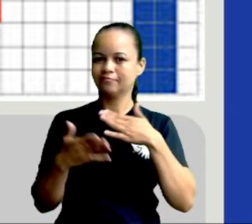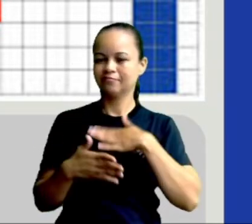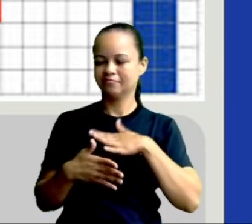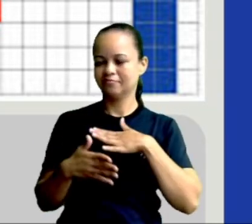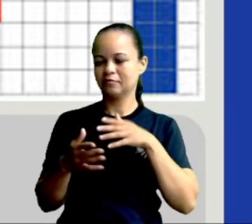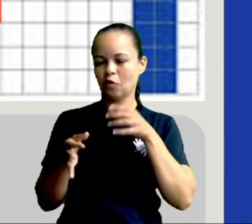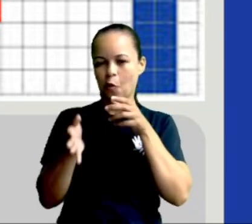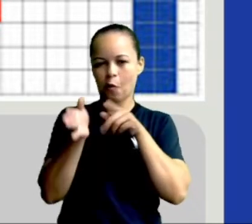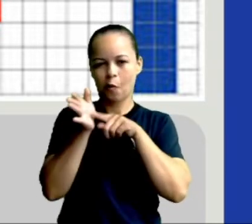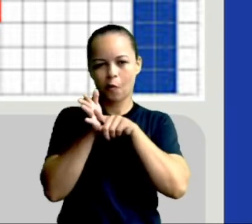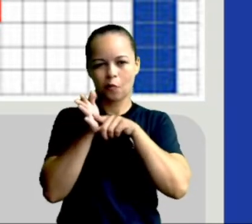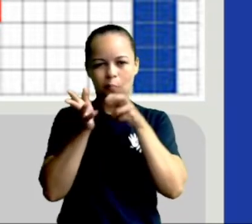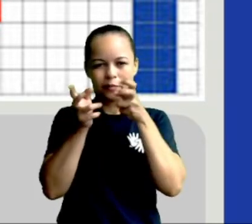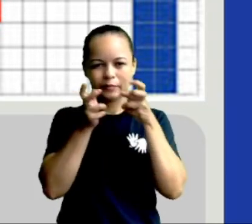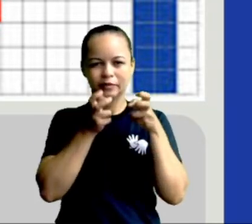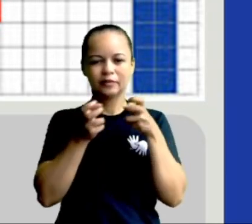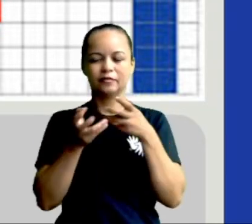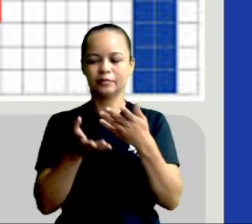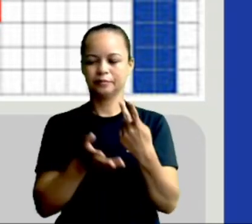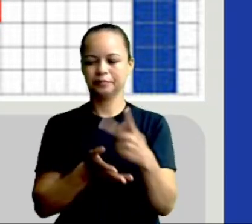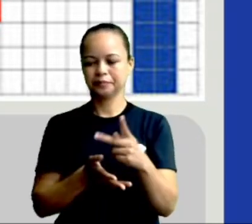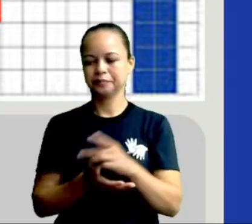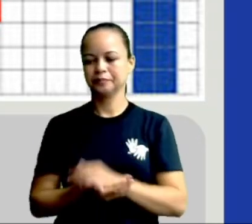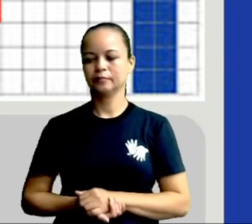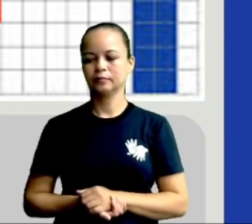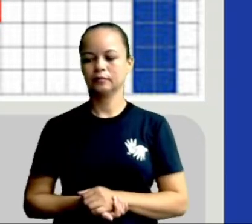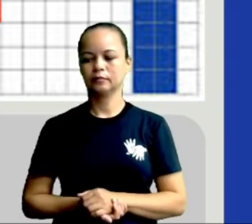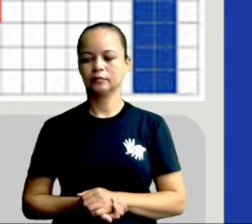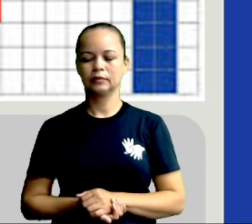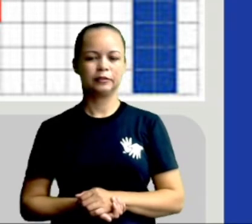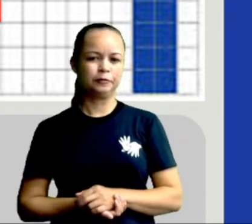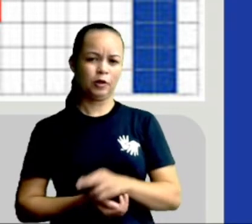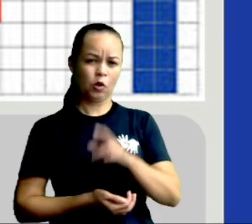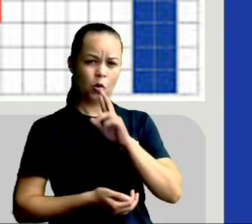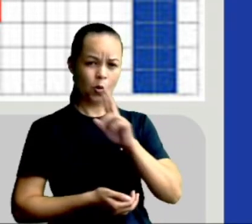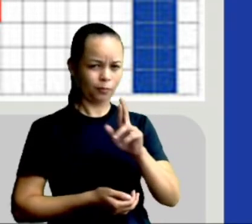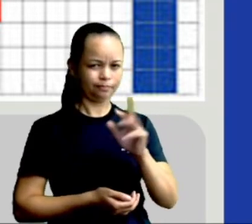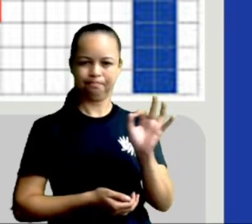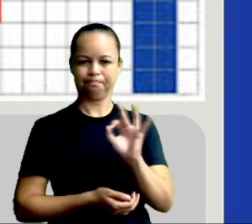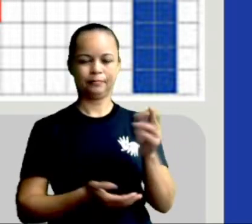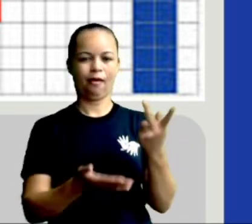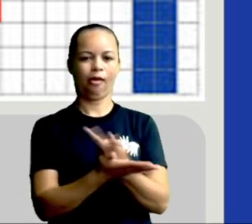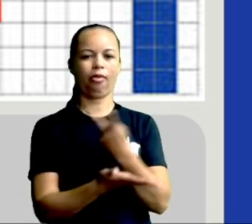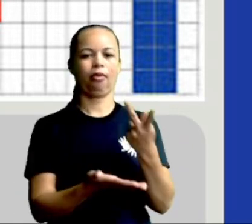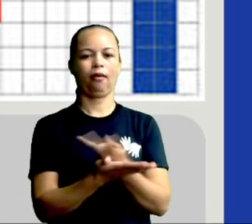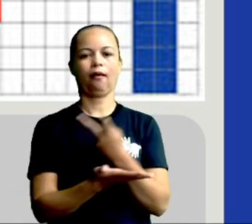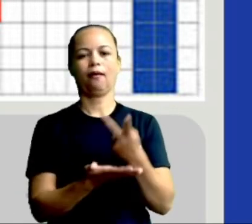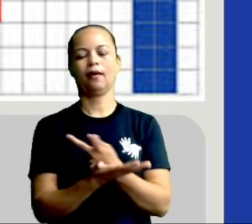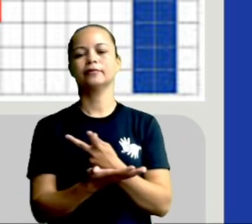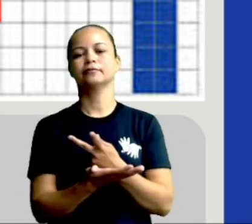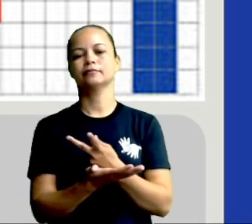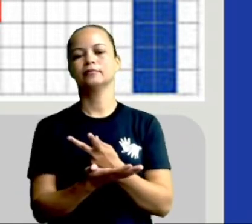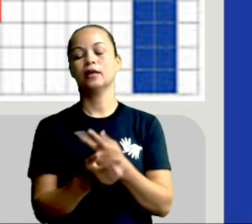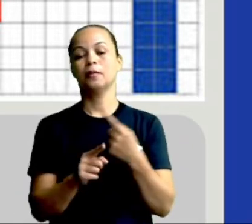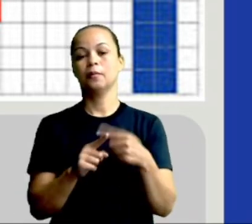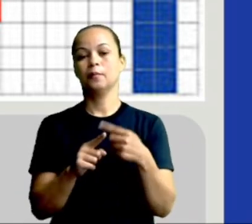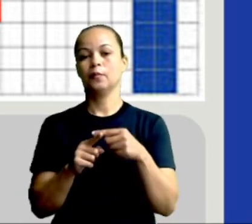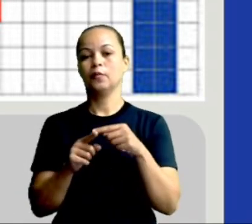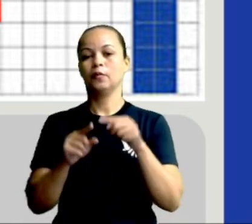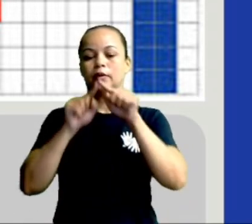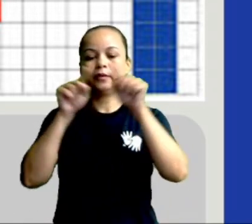ver direitinho essa história. Não está correta essa afirmação, porque todas as figuras